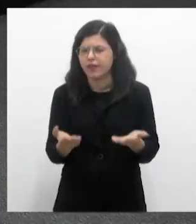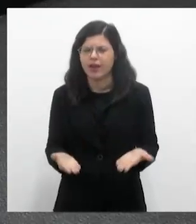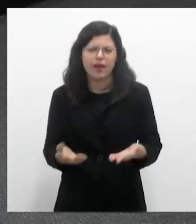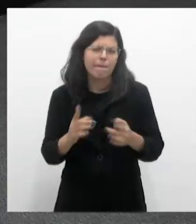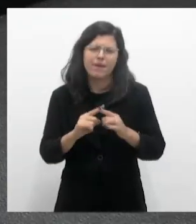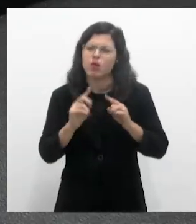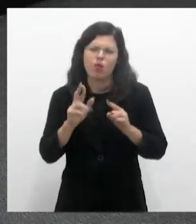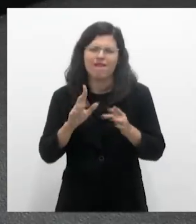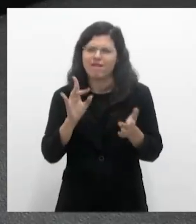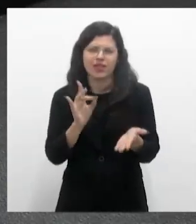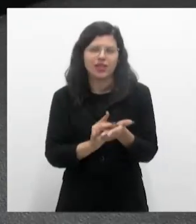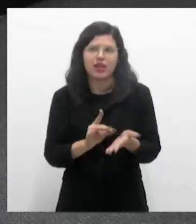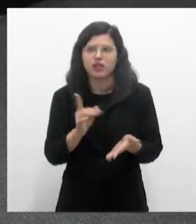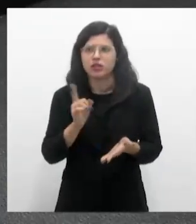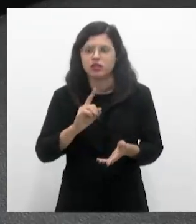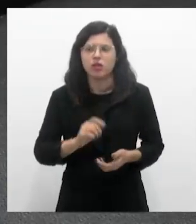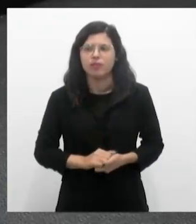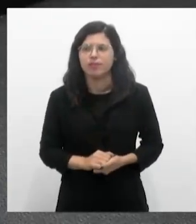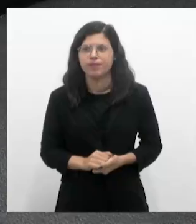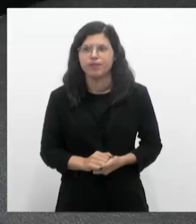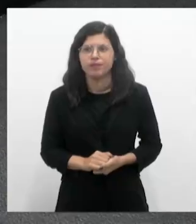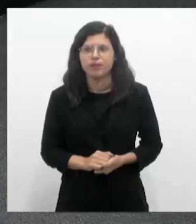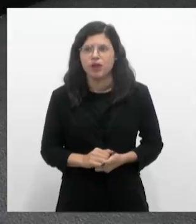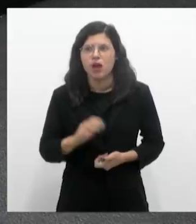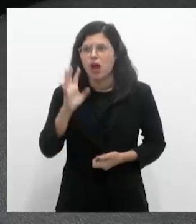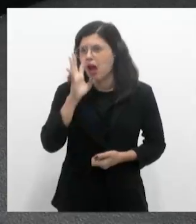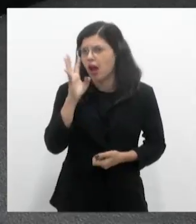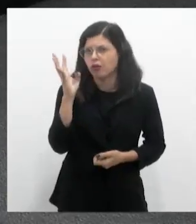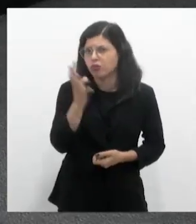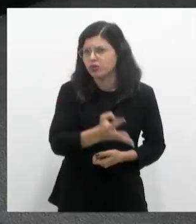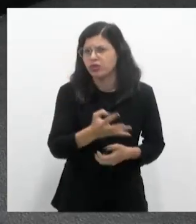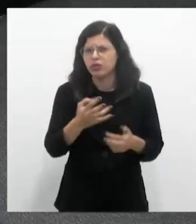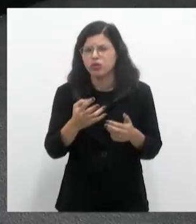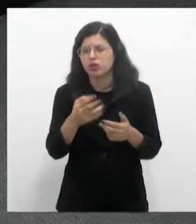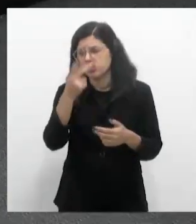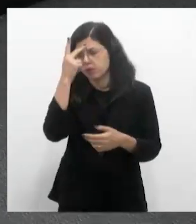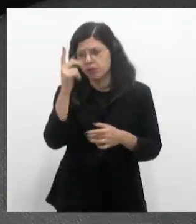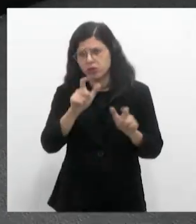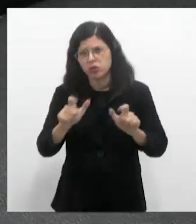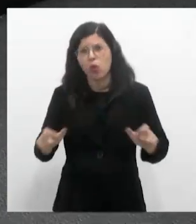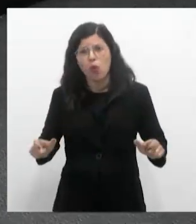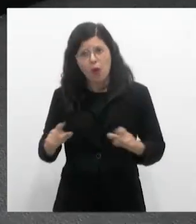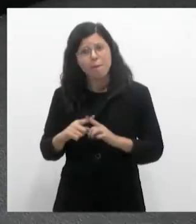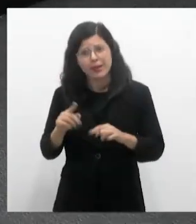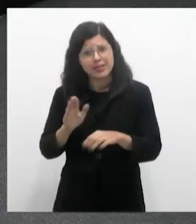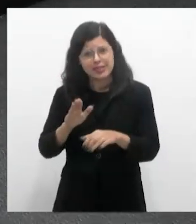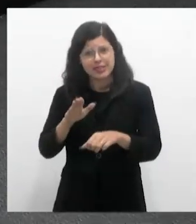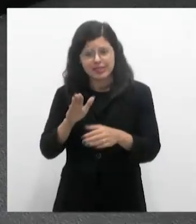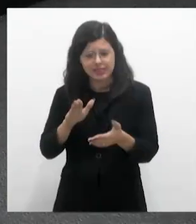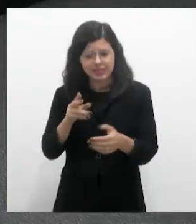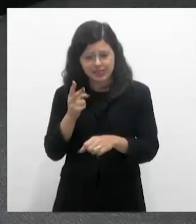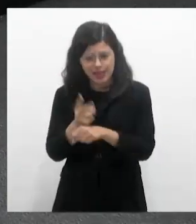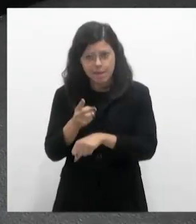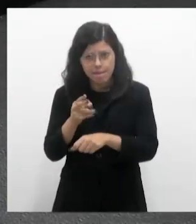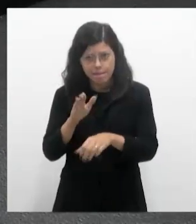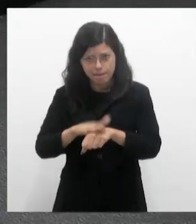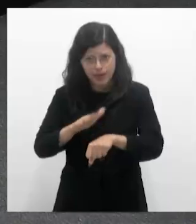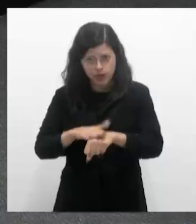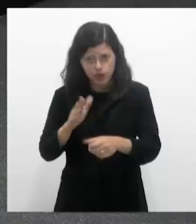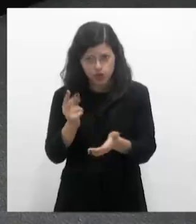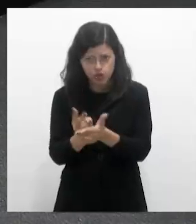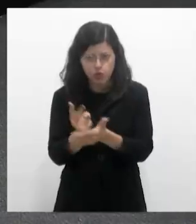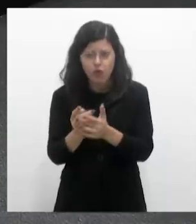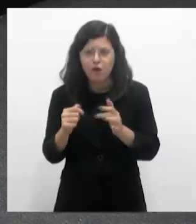Campos? Provavelmente acusando os outros daquilo que ele faz, e é por isso, Tiago Rangel, que a cidade de Campos